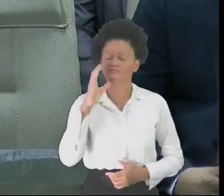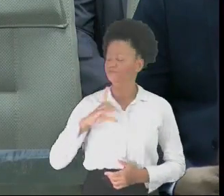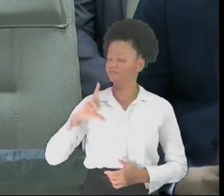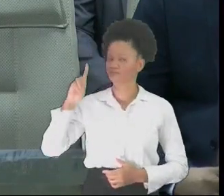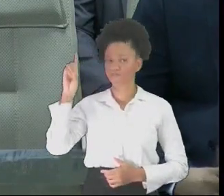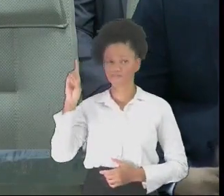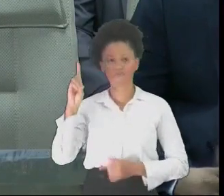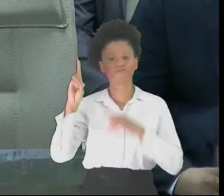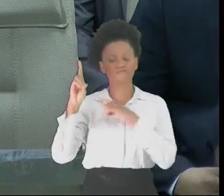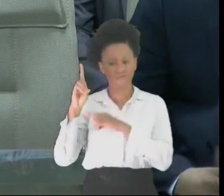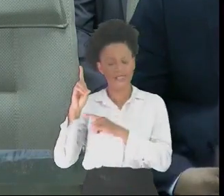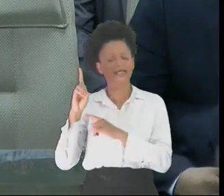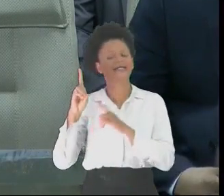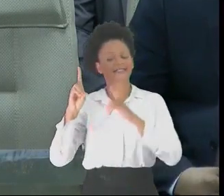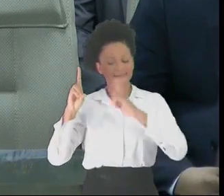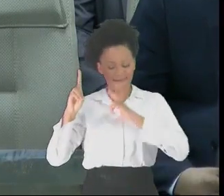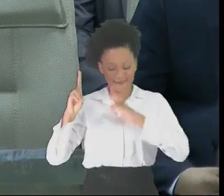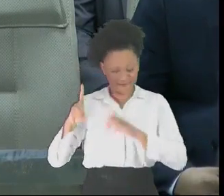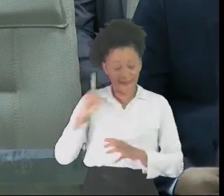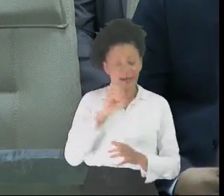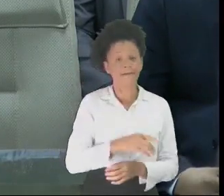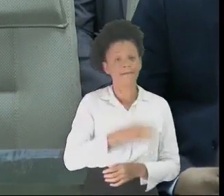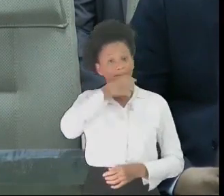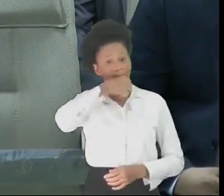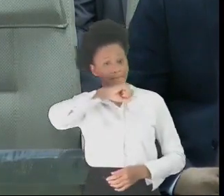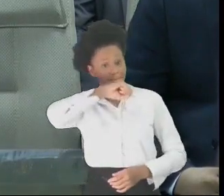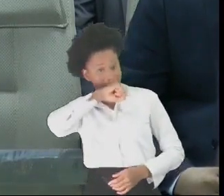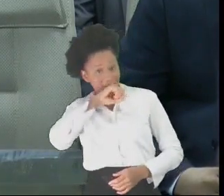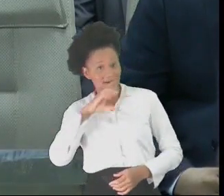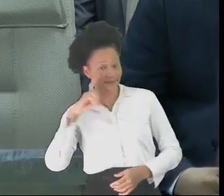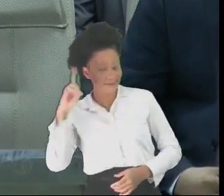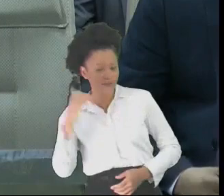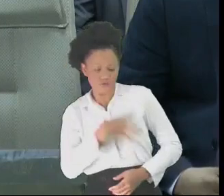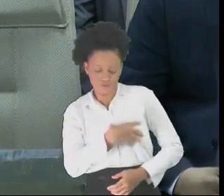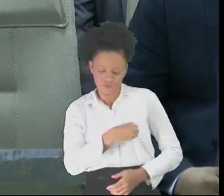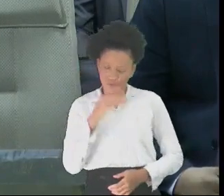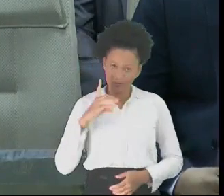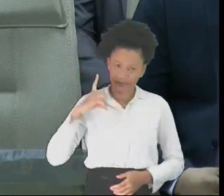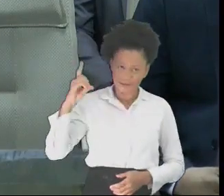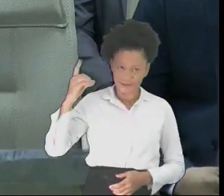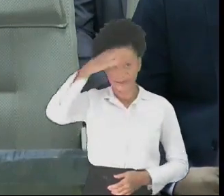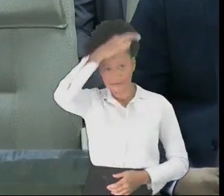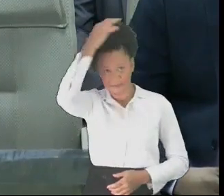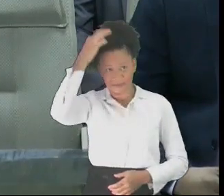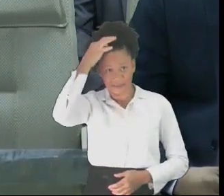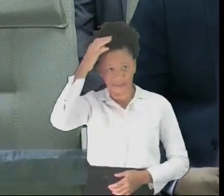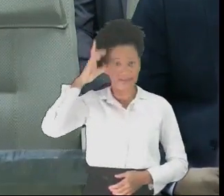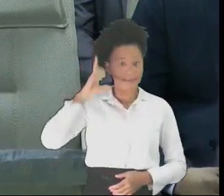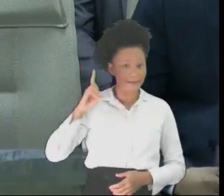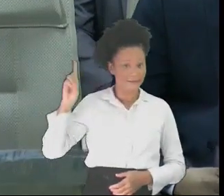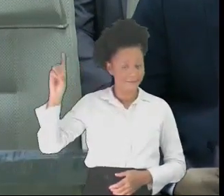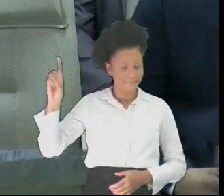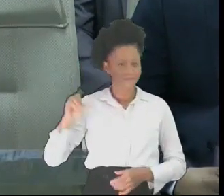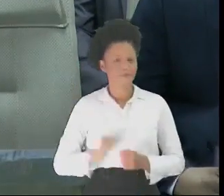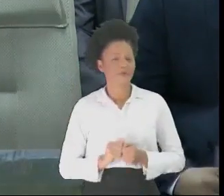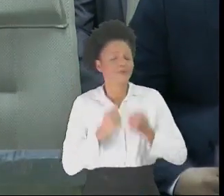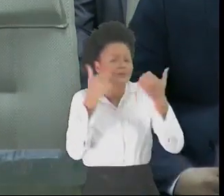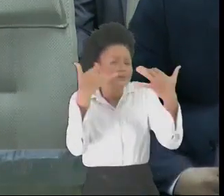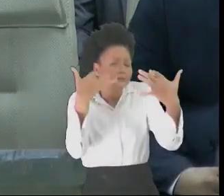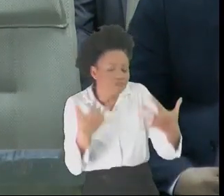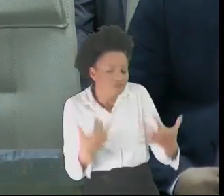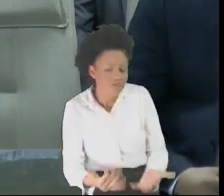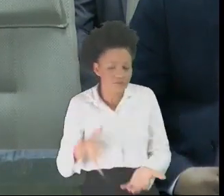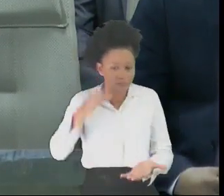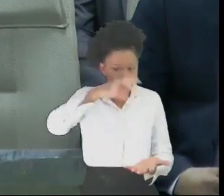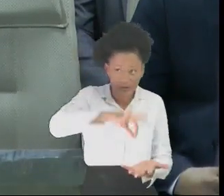Deus, ele é onipresente. O Pai é Deus, o Filho é Deus, o Espírito Santo é Deus. Quando diz que o Espírito Santo vai sair da terra,